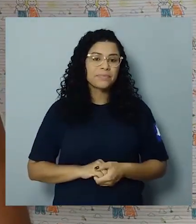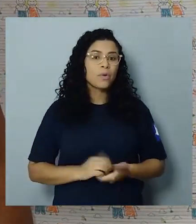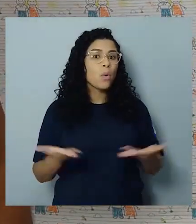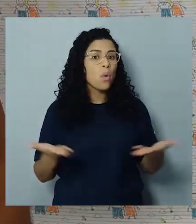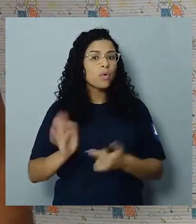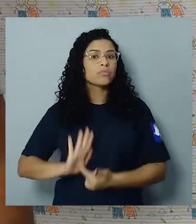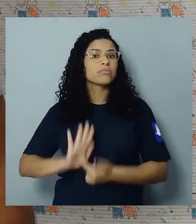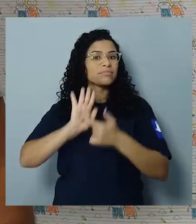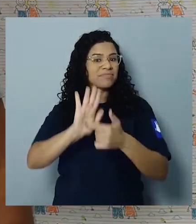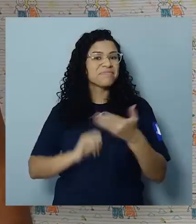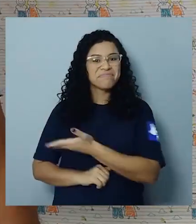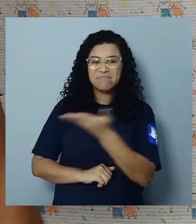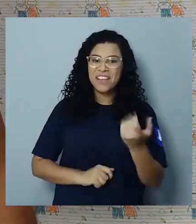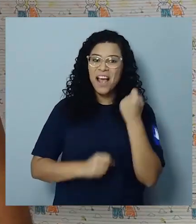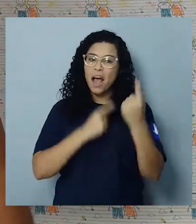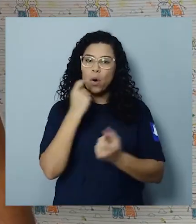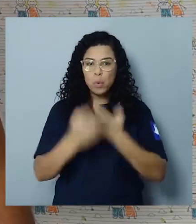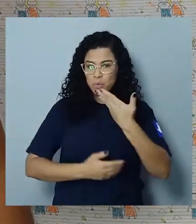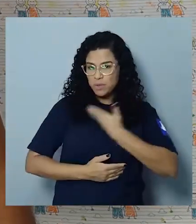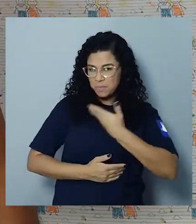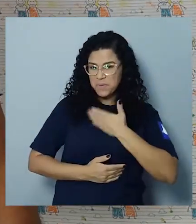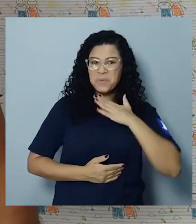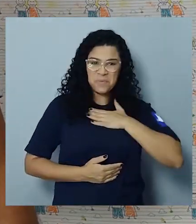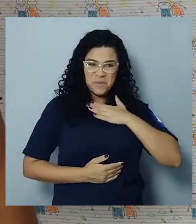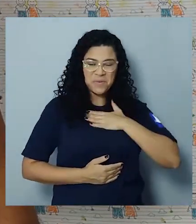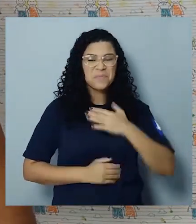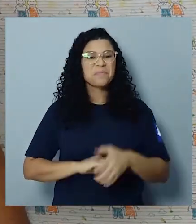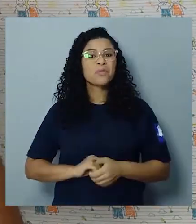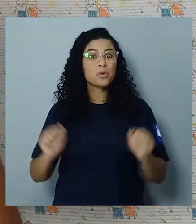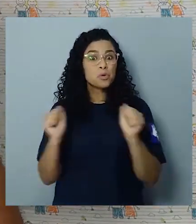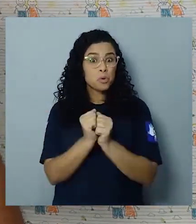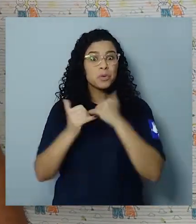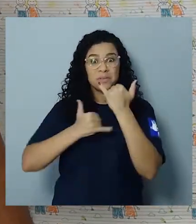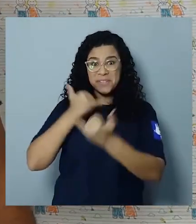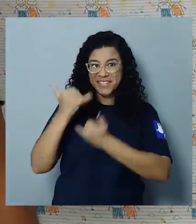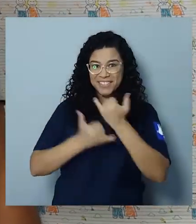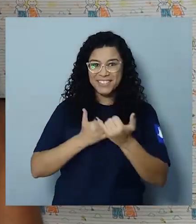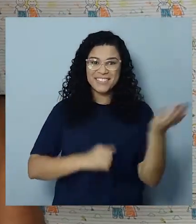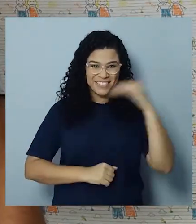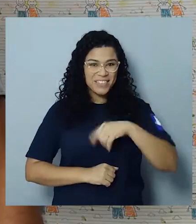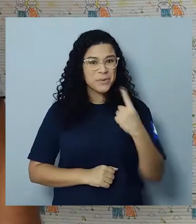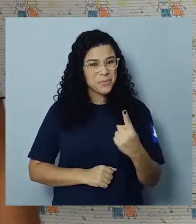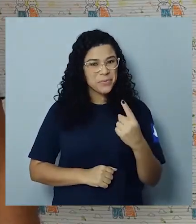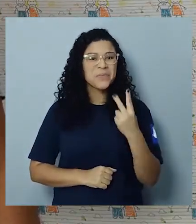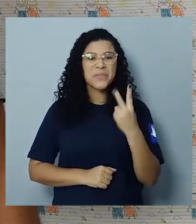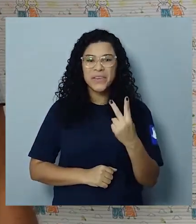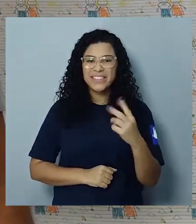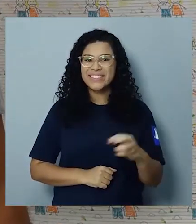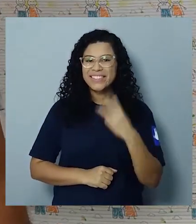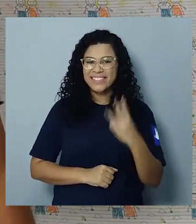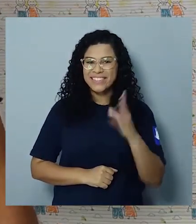eu vou apresentar a vocês alguns amiguinhos Deus no meio da brincadeira vamos lá é